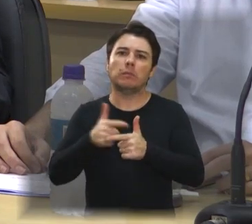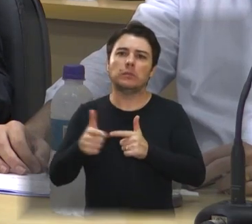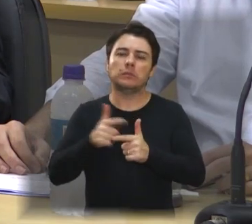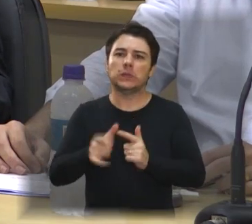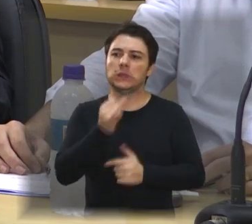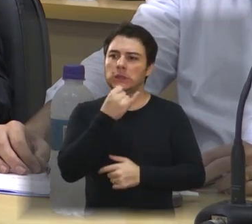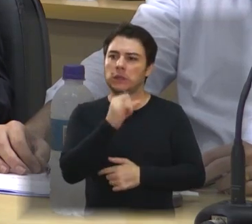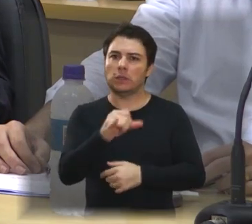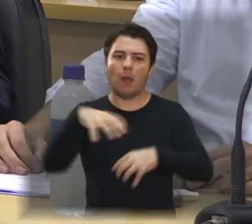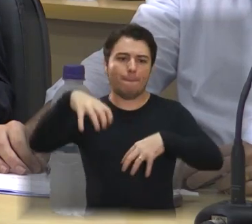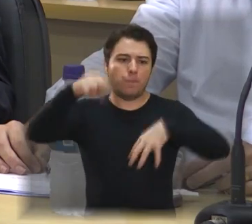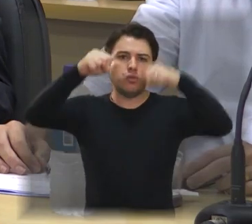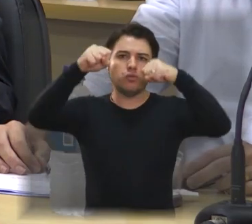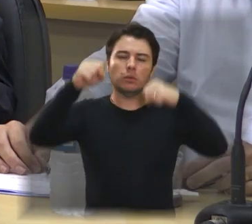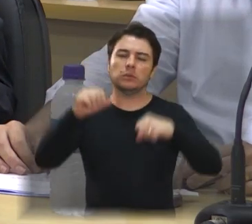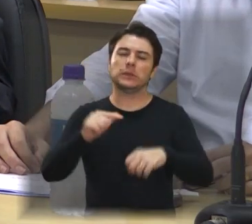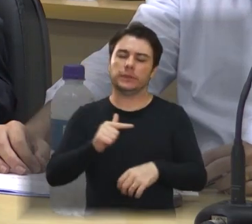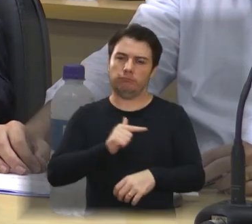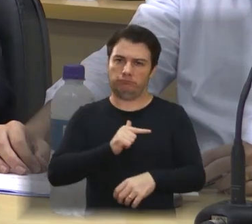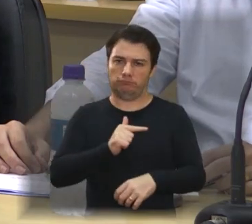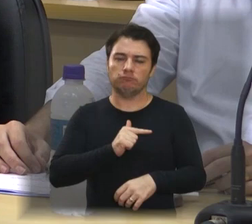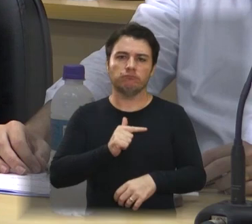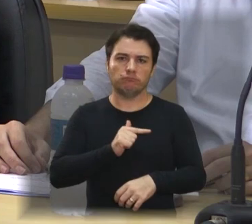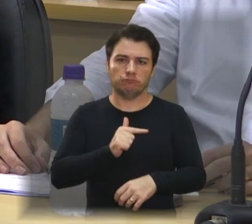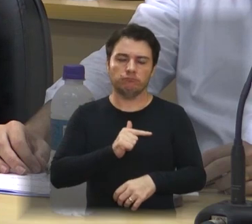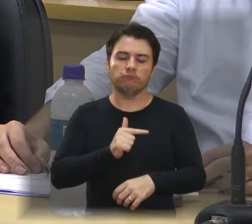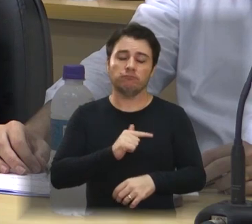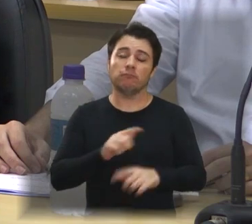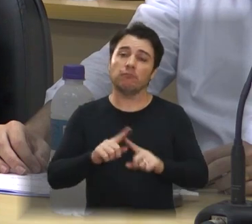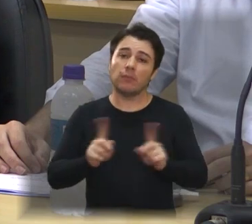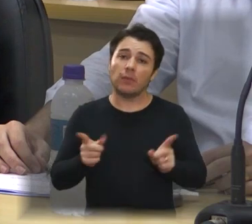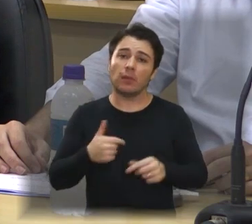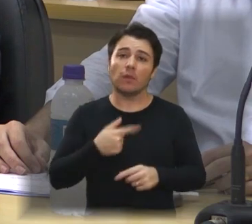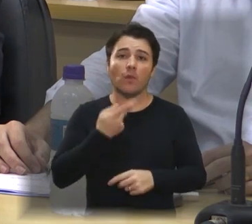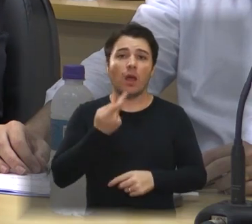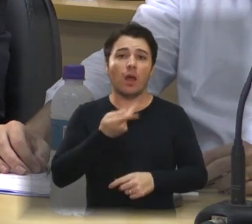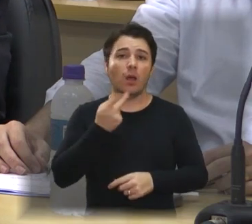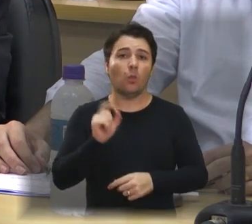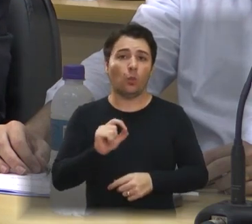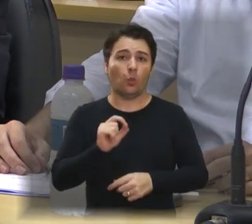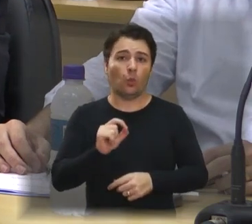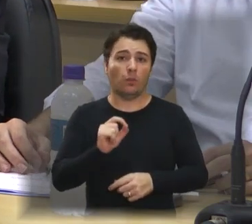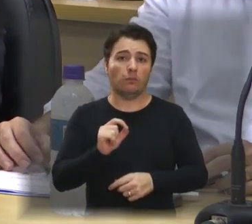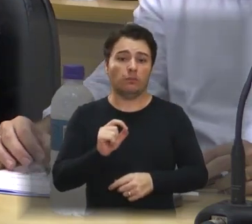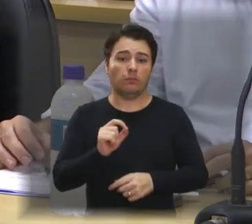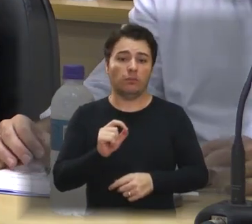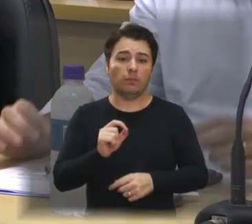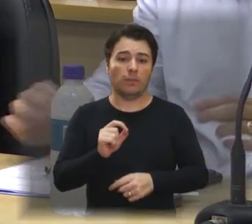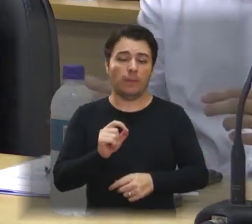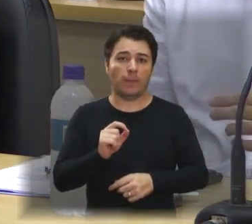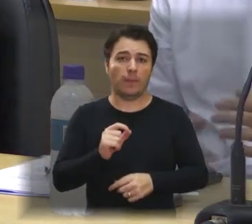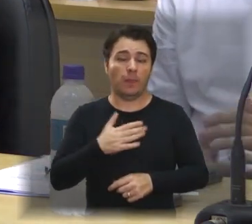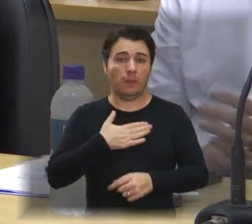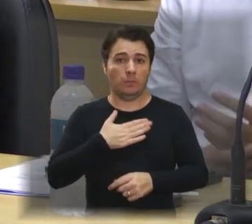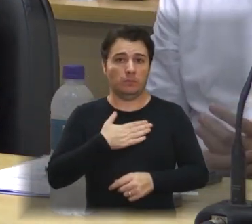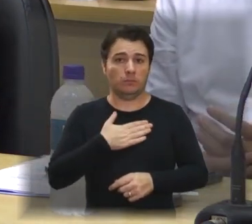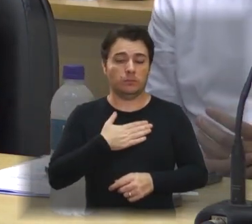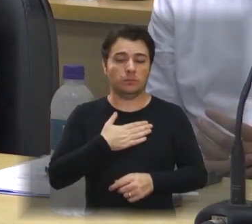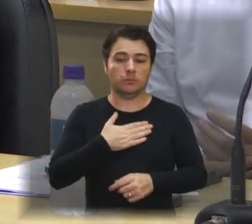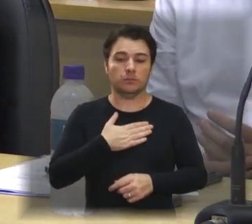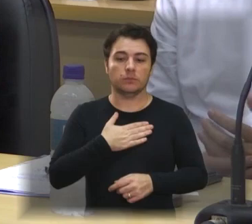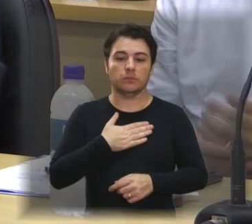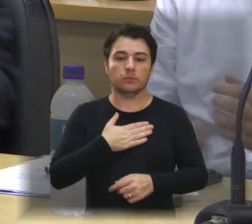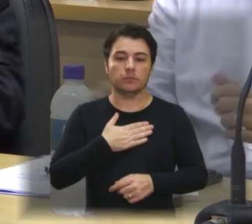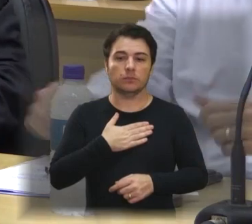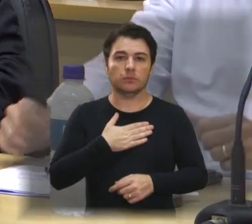né é de energia né não queria te falar que a minha